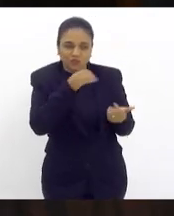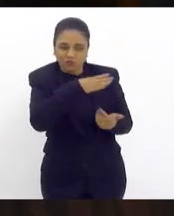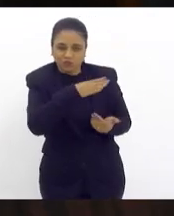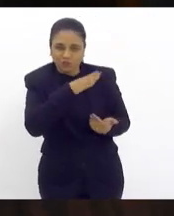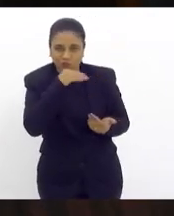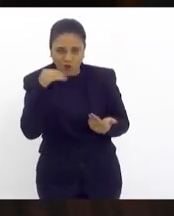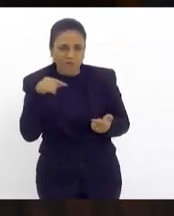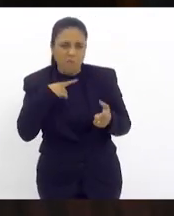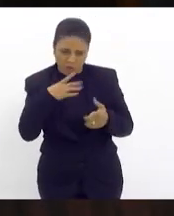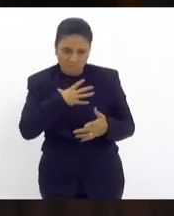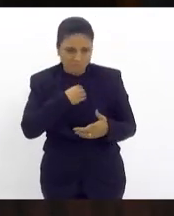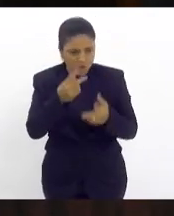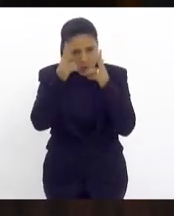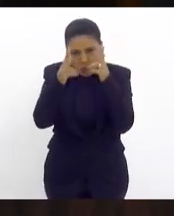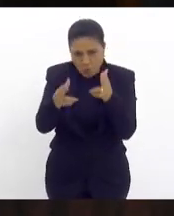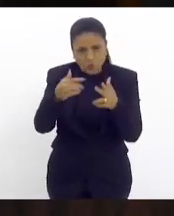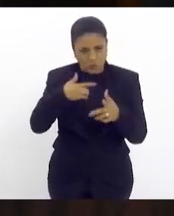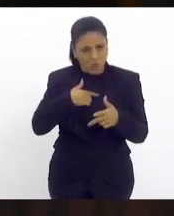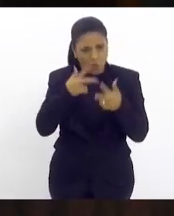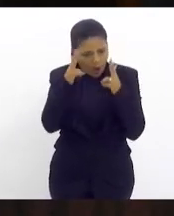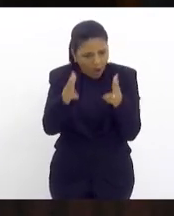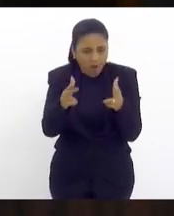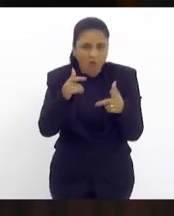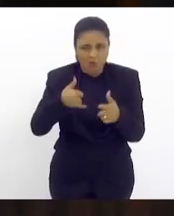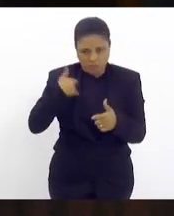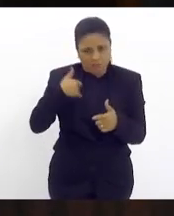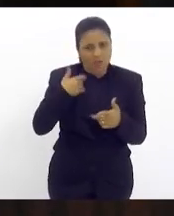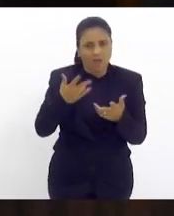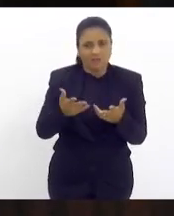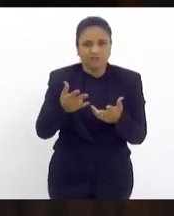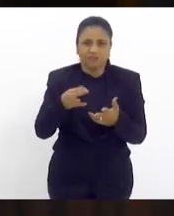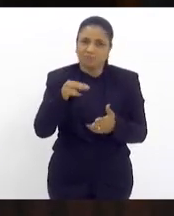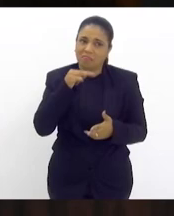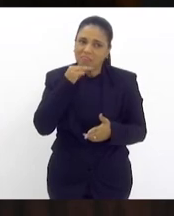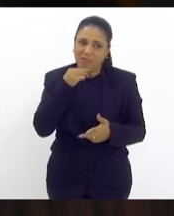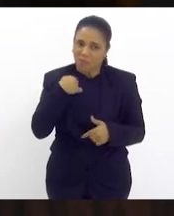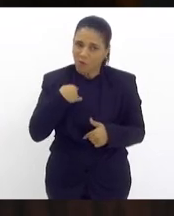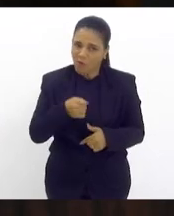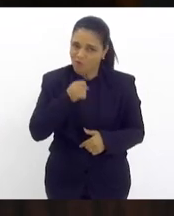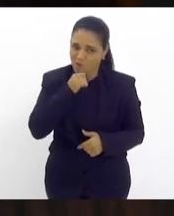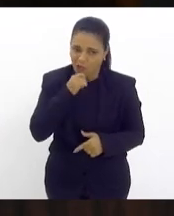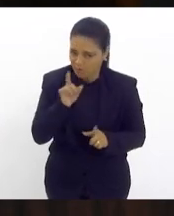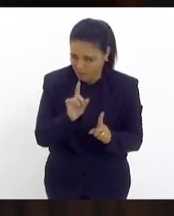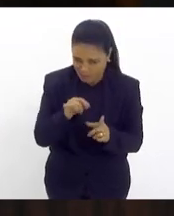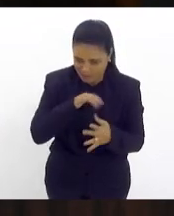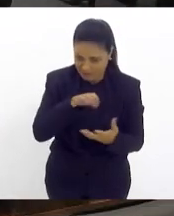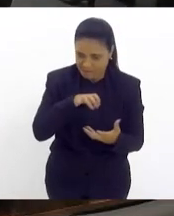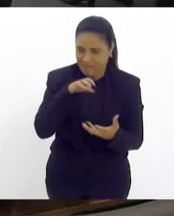Tem vários jogos aqui cuidado para nossos filhos Neto não vou dizer Neto que eu não quero envelhecer